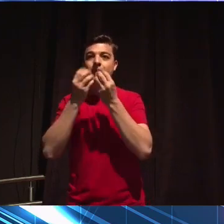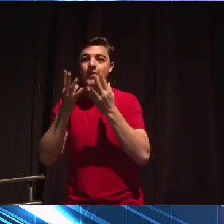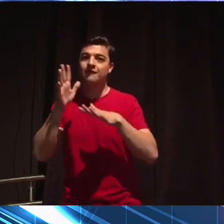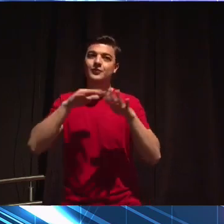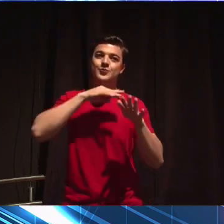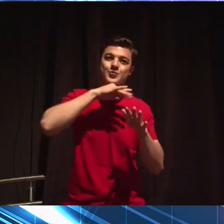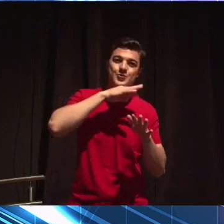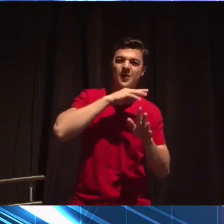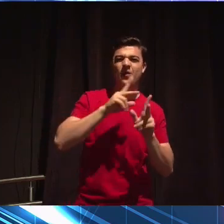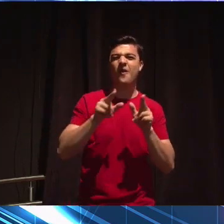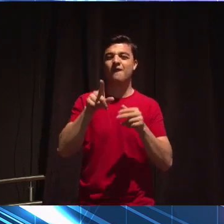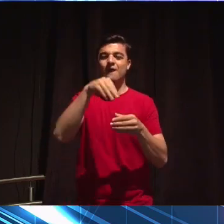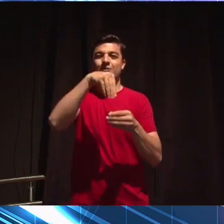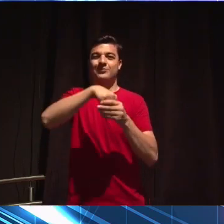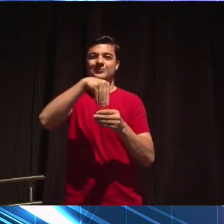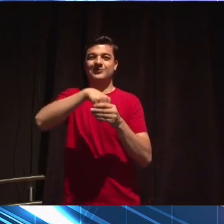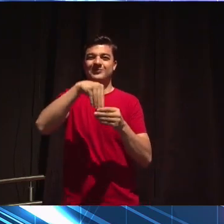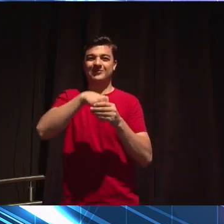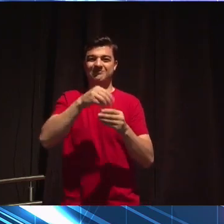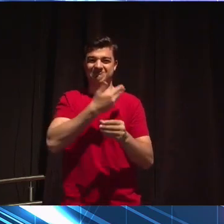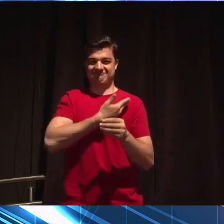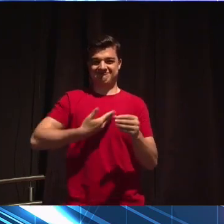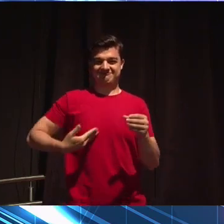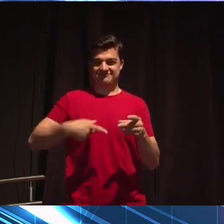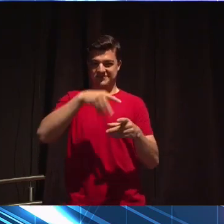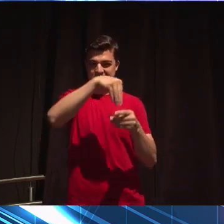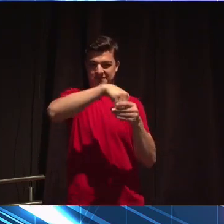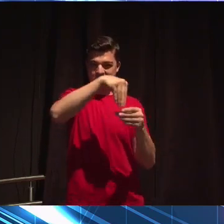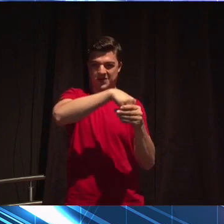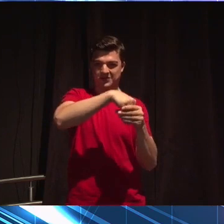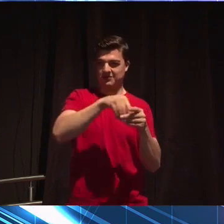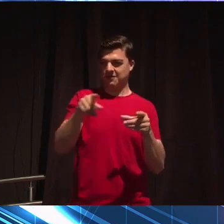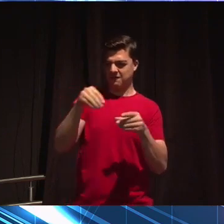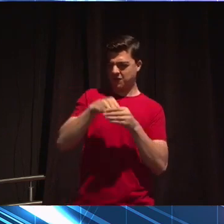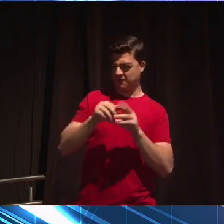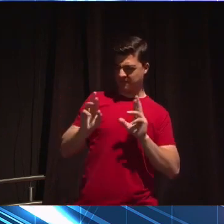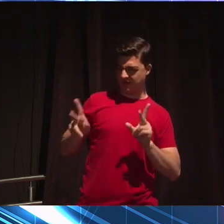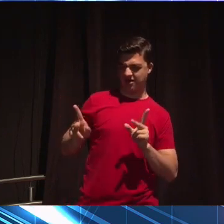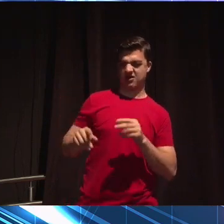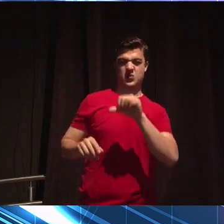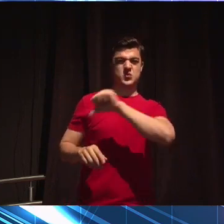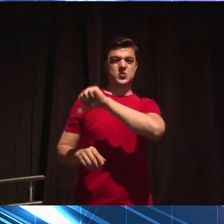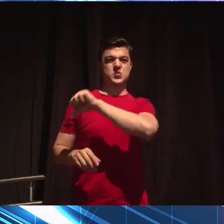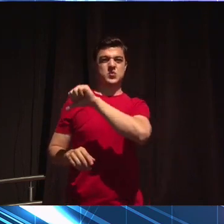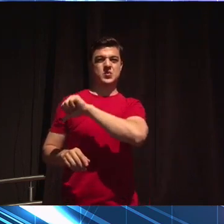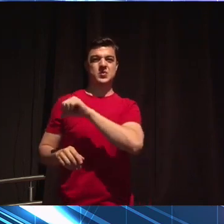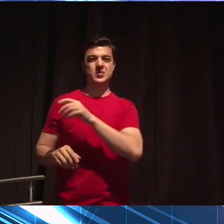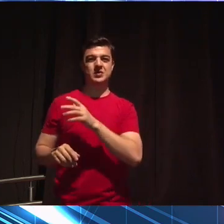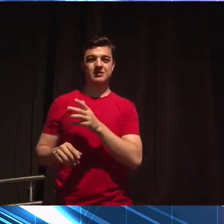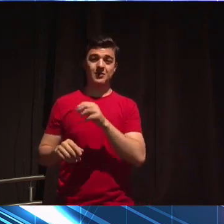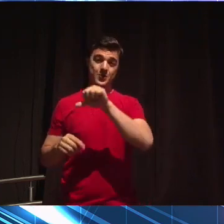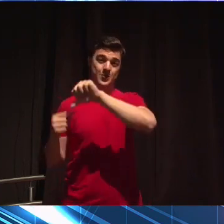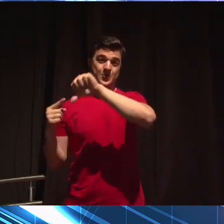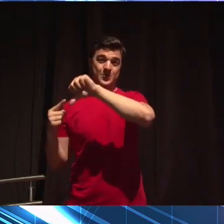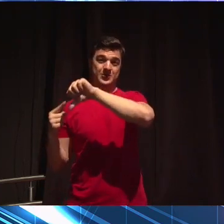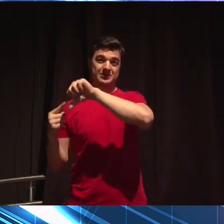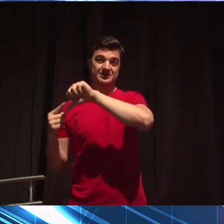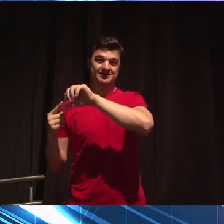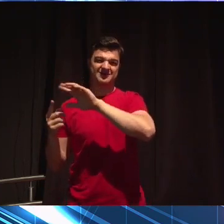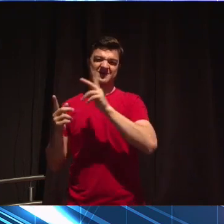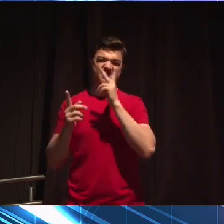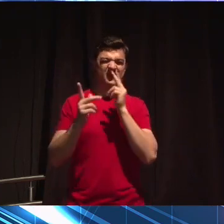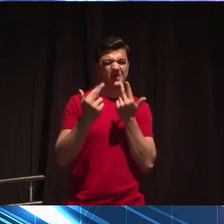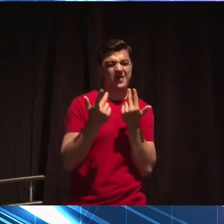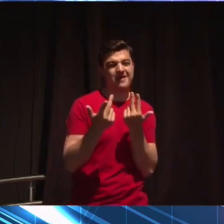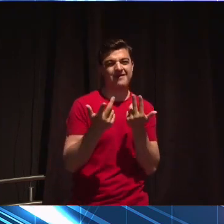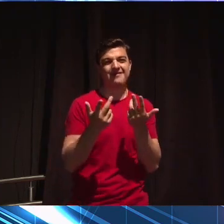é, o segredo, né, parece ser pensar em negócios né, pensar em modelos de negócios que tenham ligação